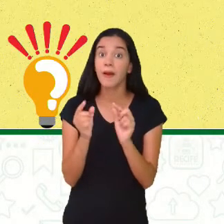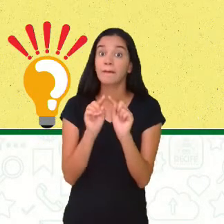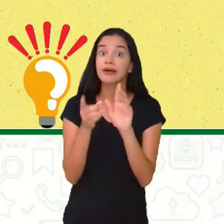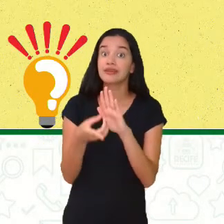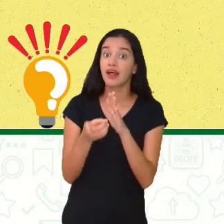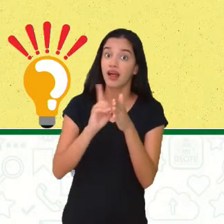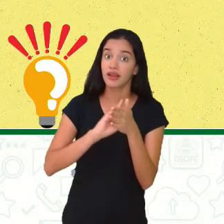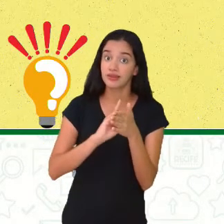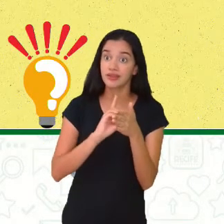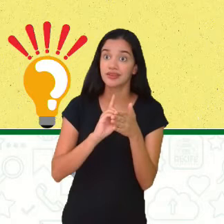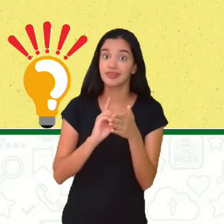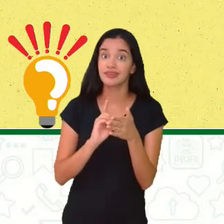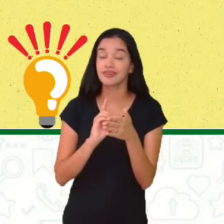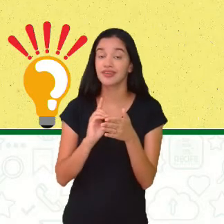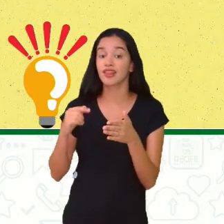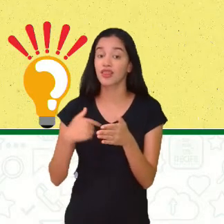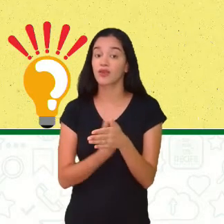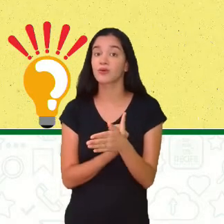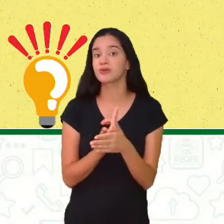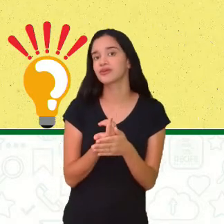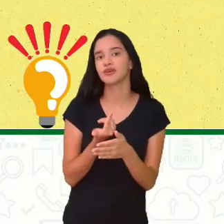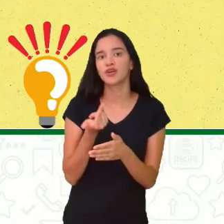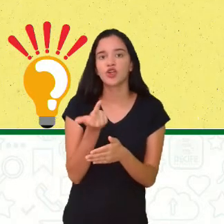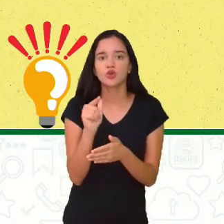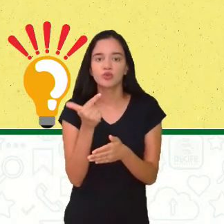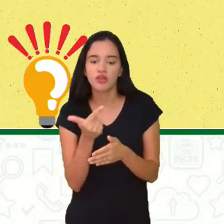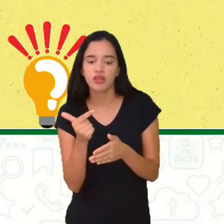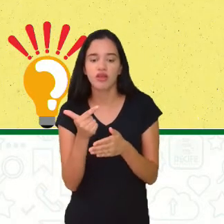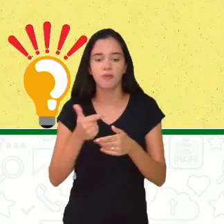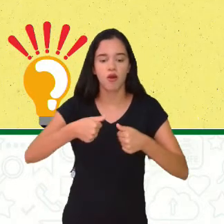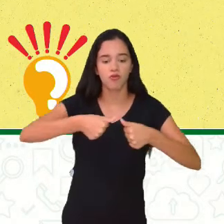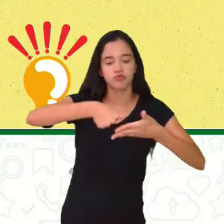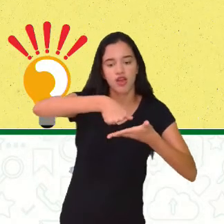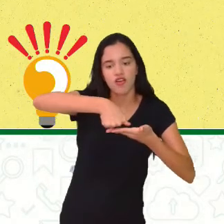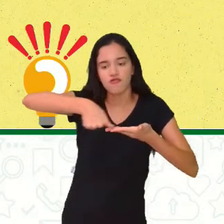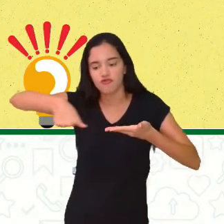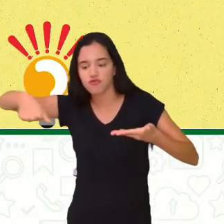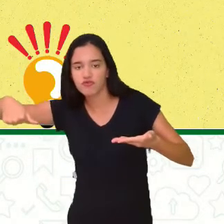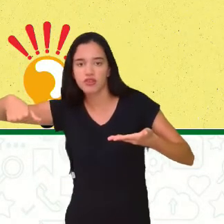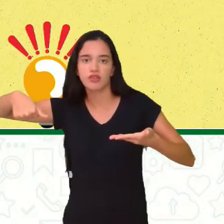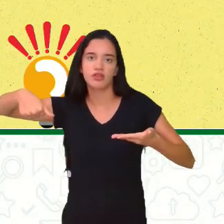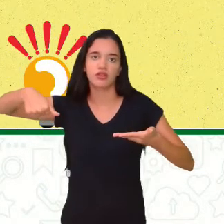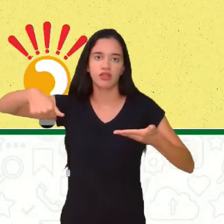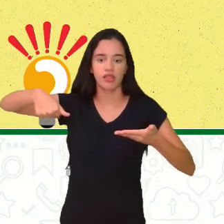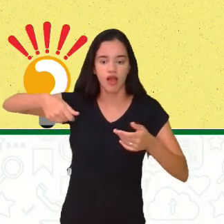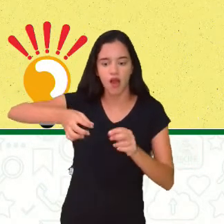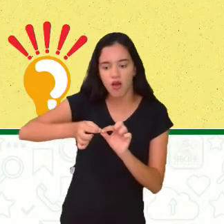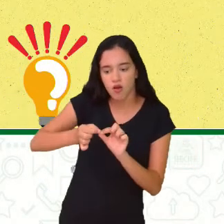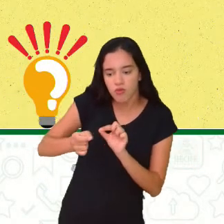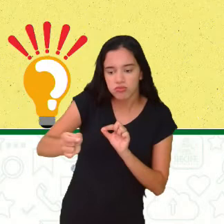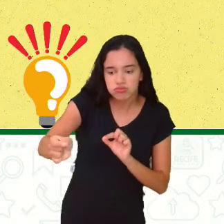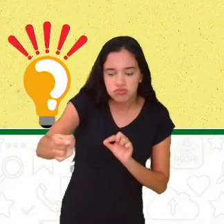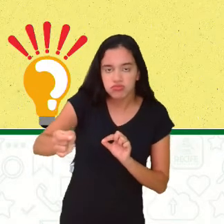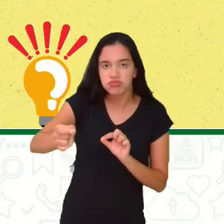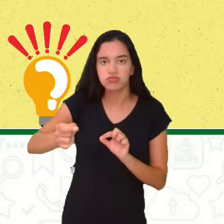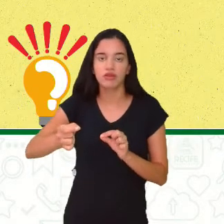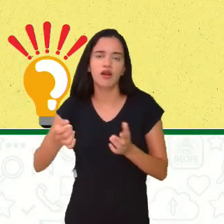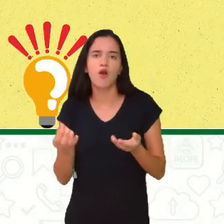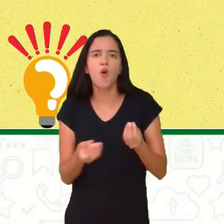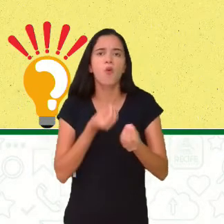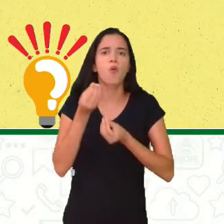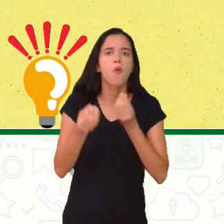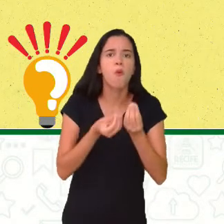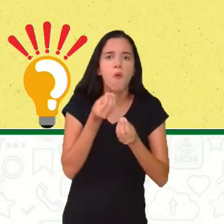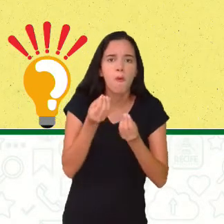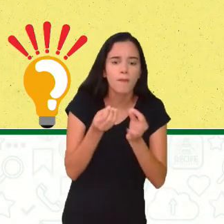Antes não tínhamos fita métrica. Não tínhamos trena, não tínhamos régua, né? E como é que